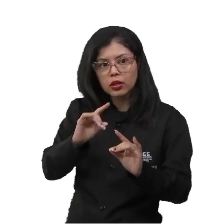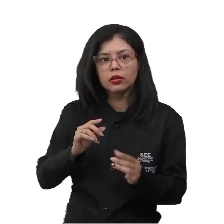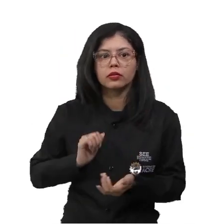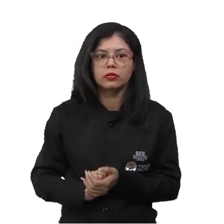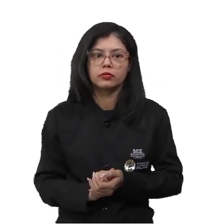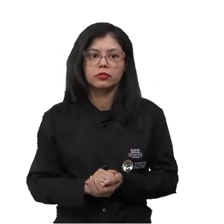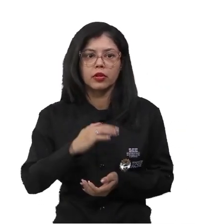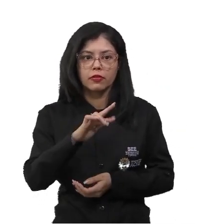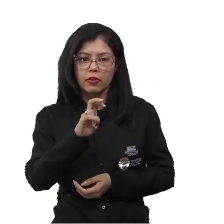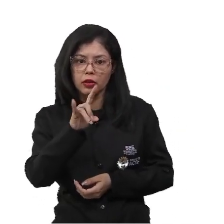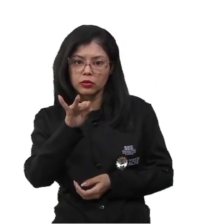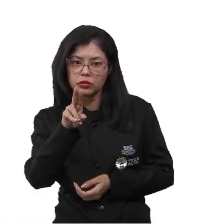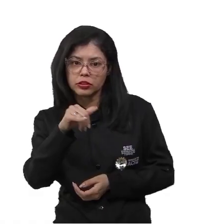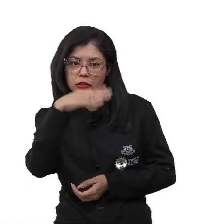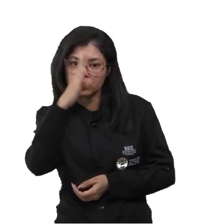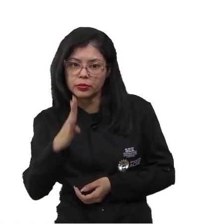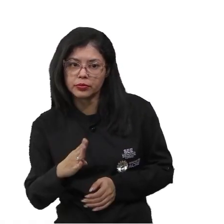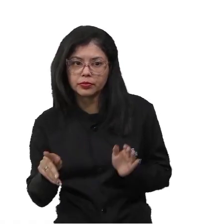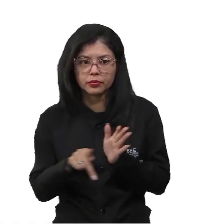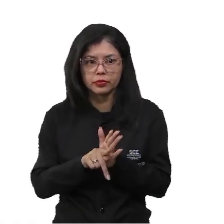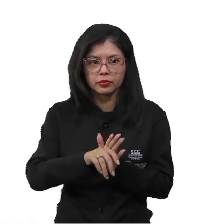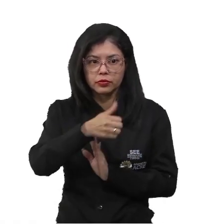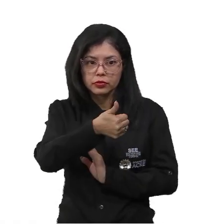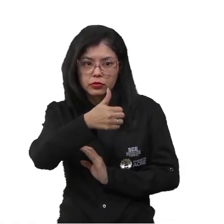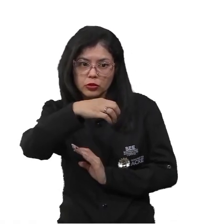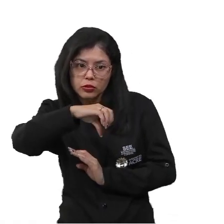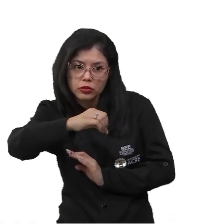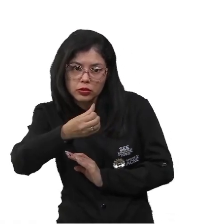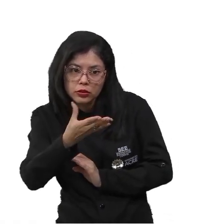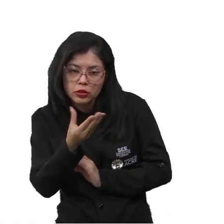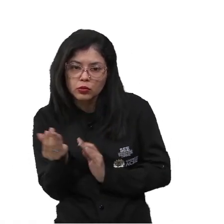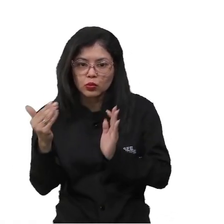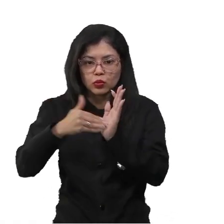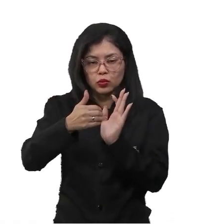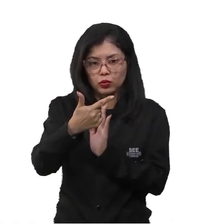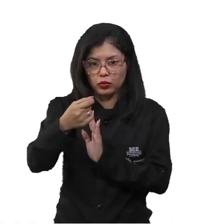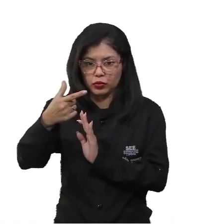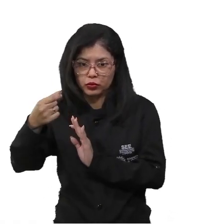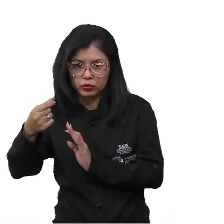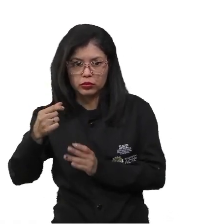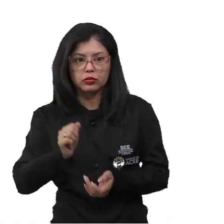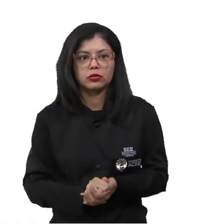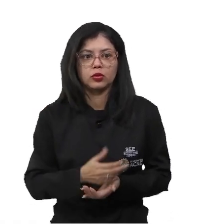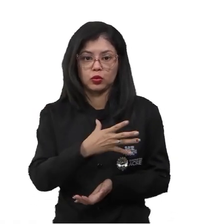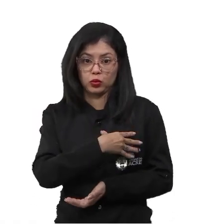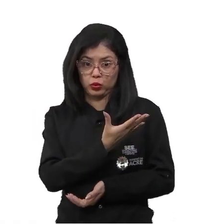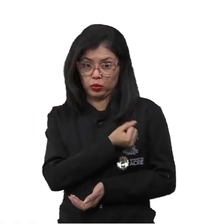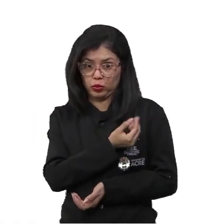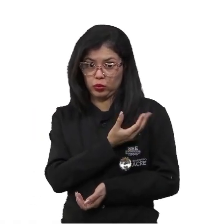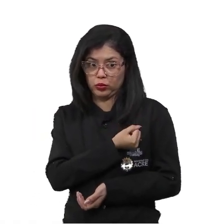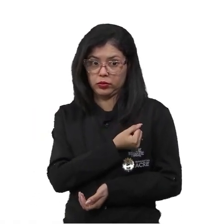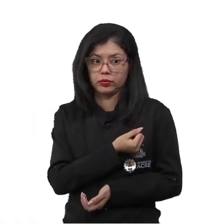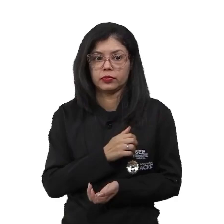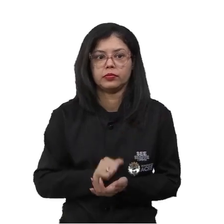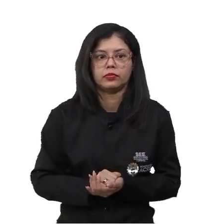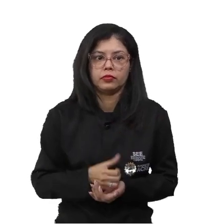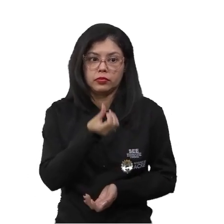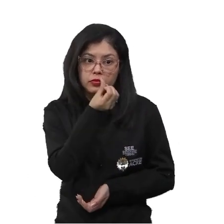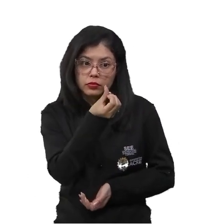no Brasil, de 1960 a 2020. Número de filhos baixa